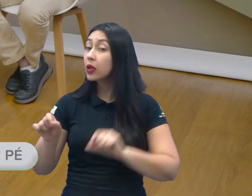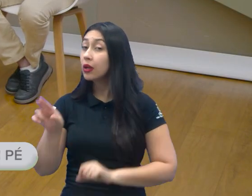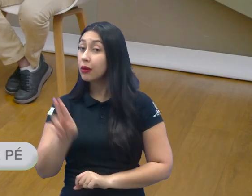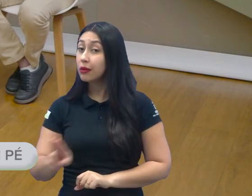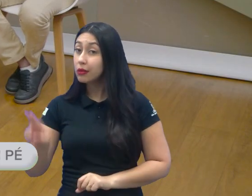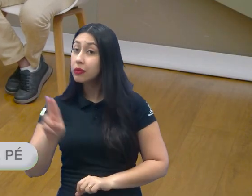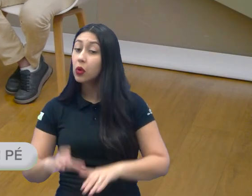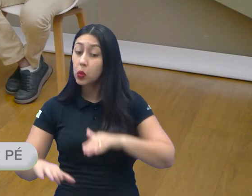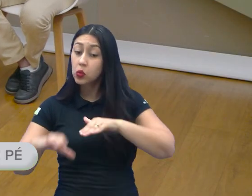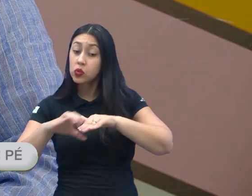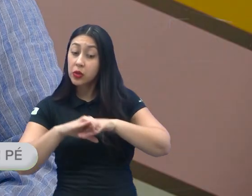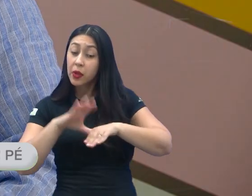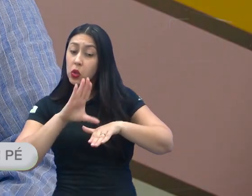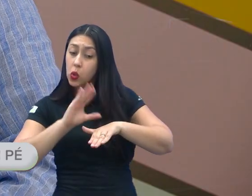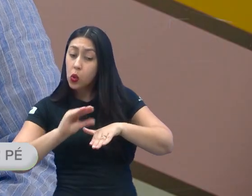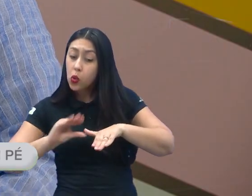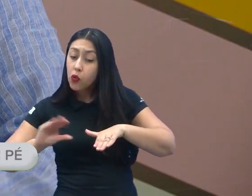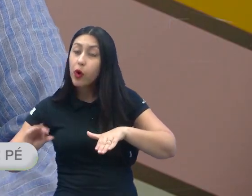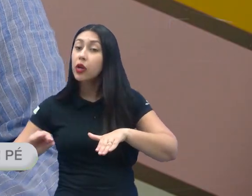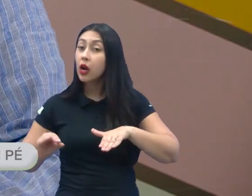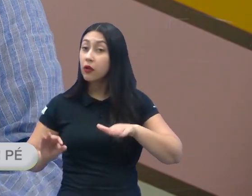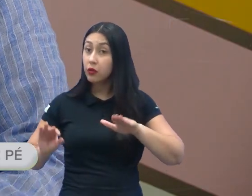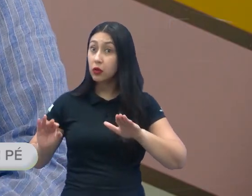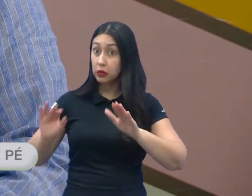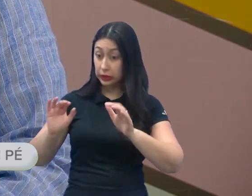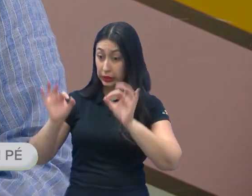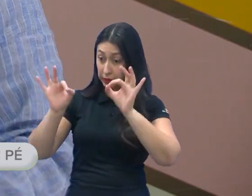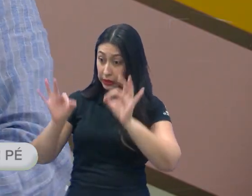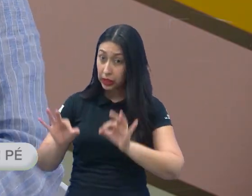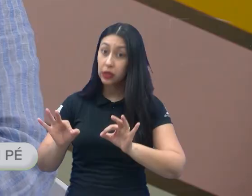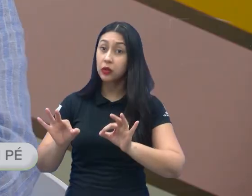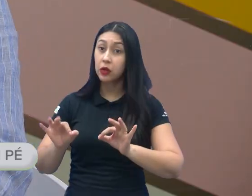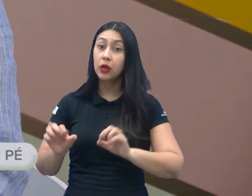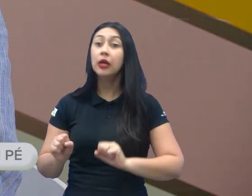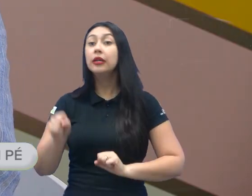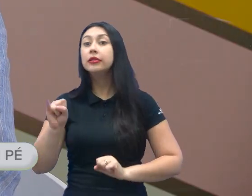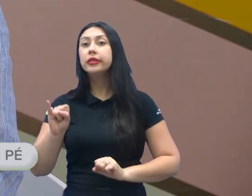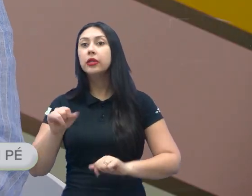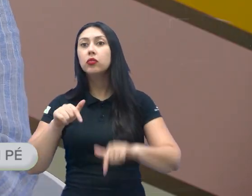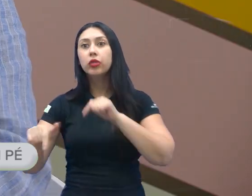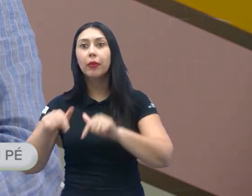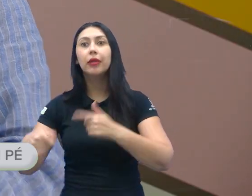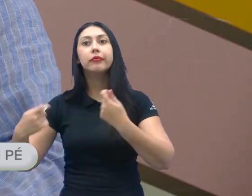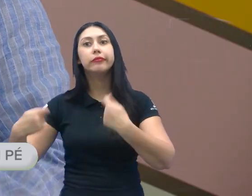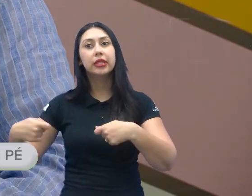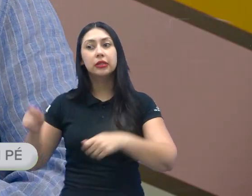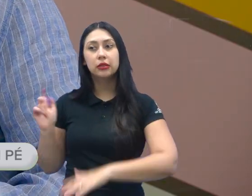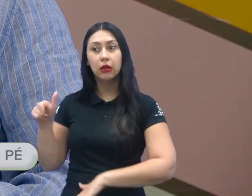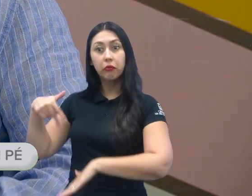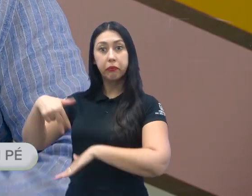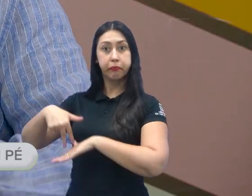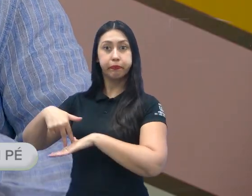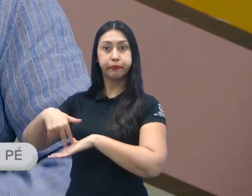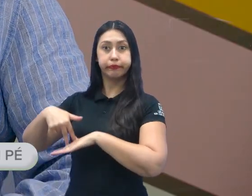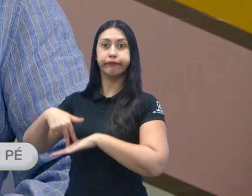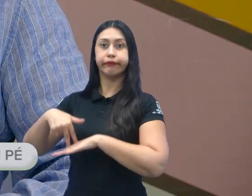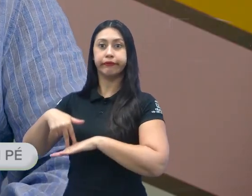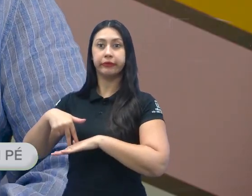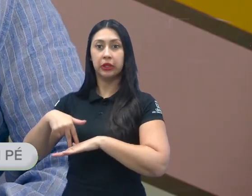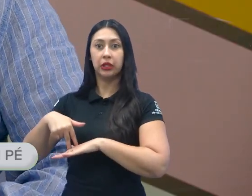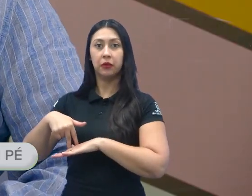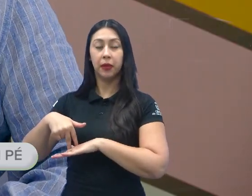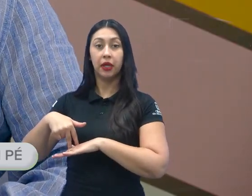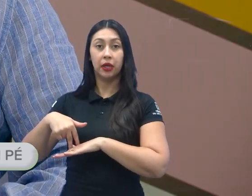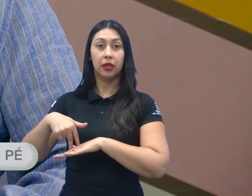deem conforto, entendeu? E se o teu trabalho exige que você fique na